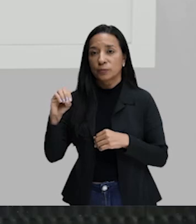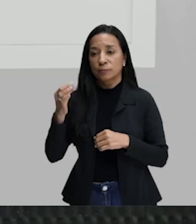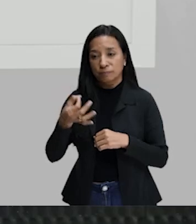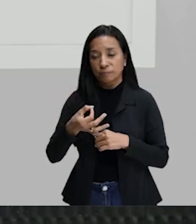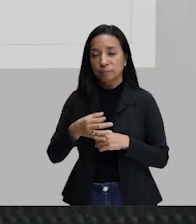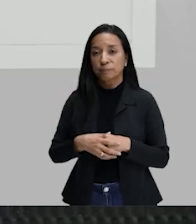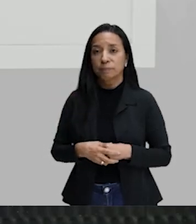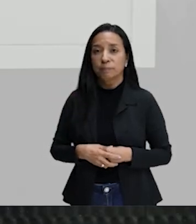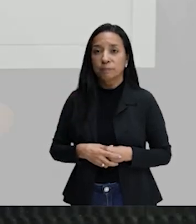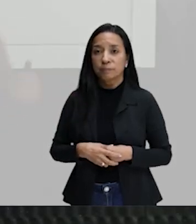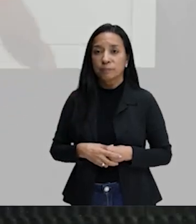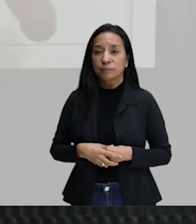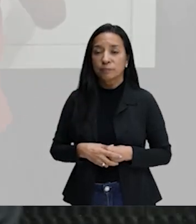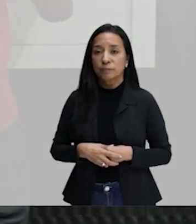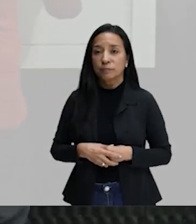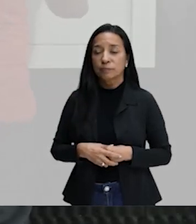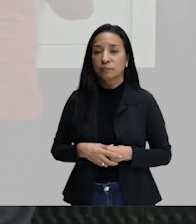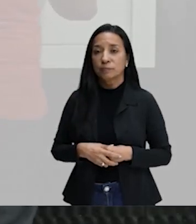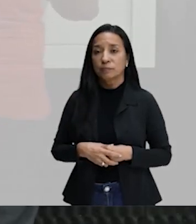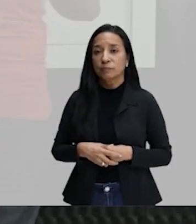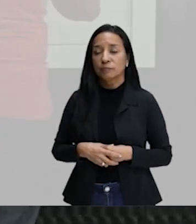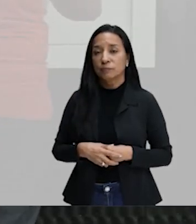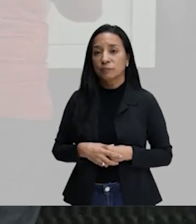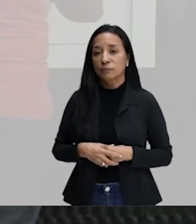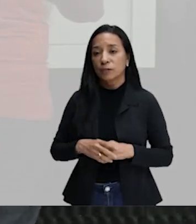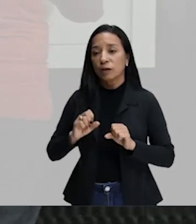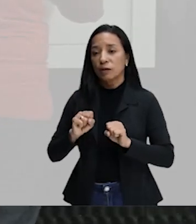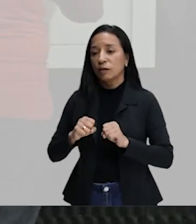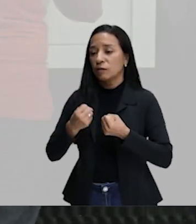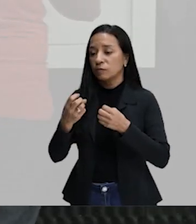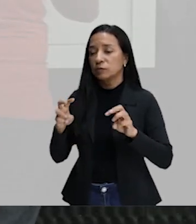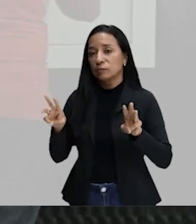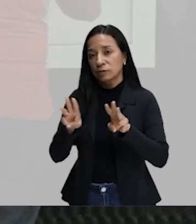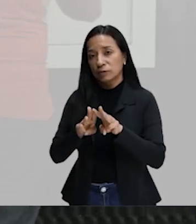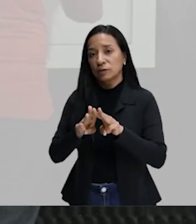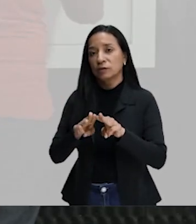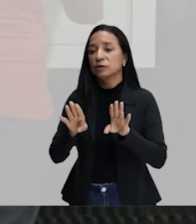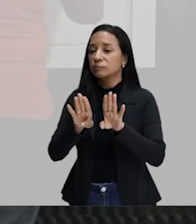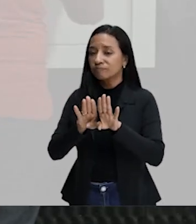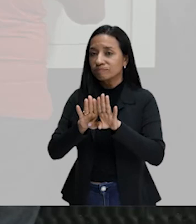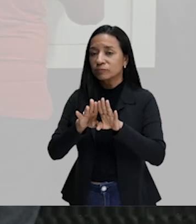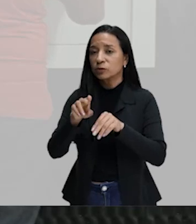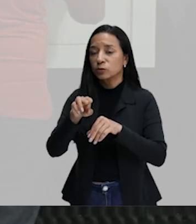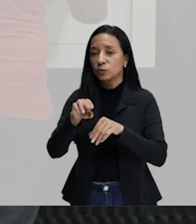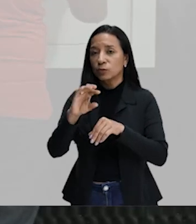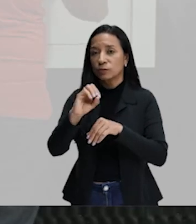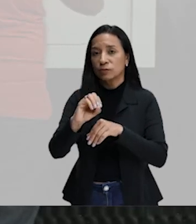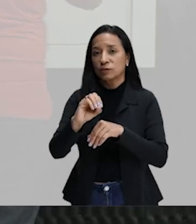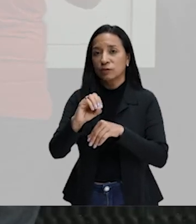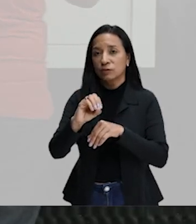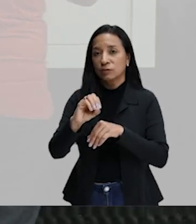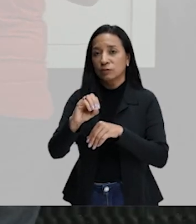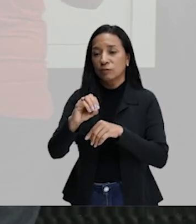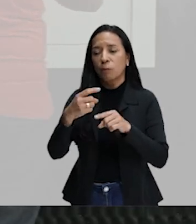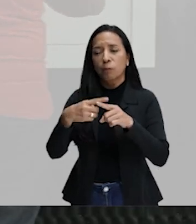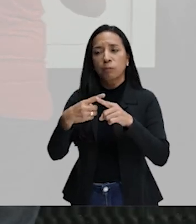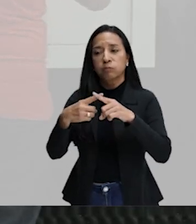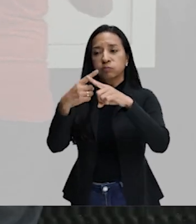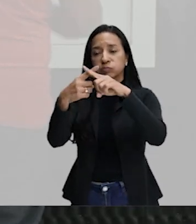Certinho? Então, a força magnética também será igual a zero, por causa das multiplicações.